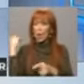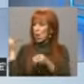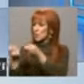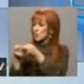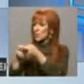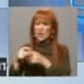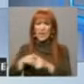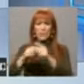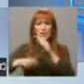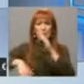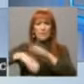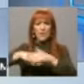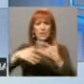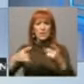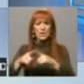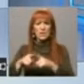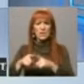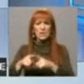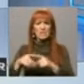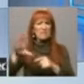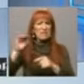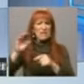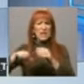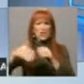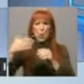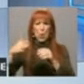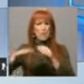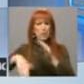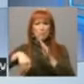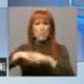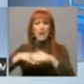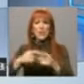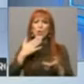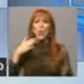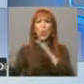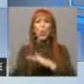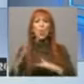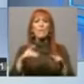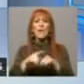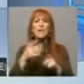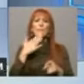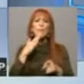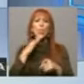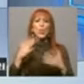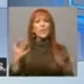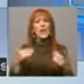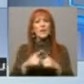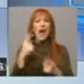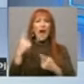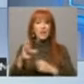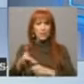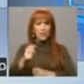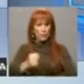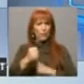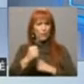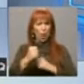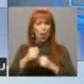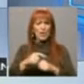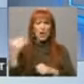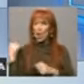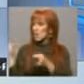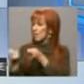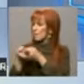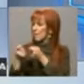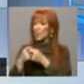a temperatura máxima não deverá ultrapassar os 10 a 11 graus. O vento a soprar moderado, por vezes forte no